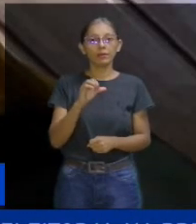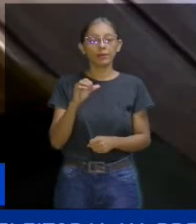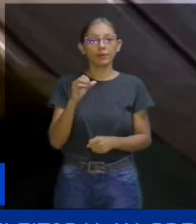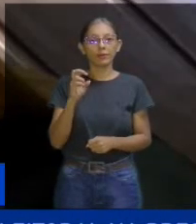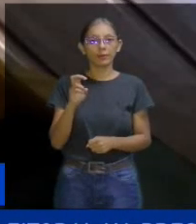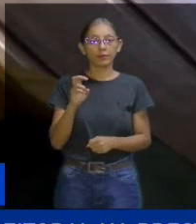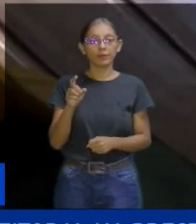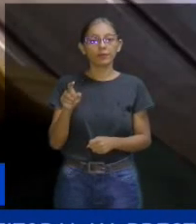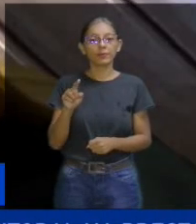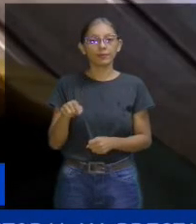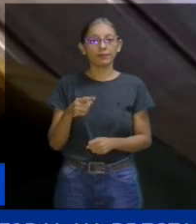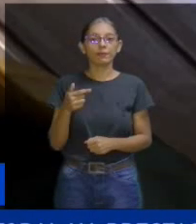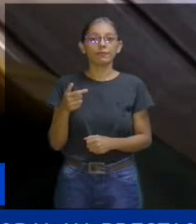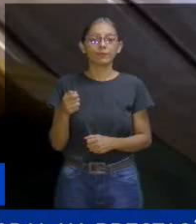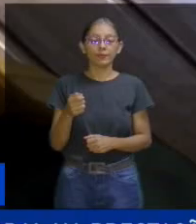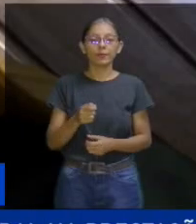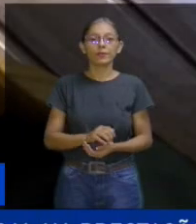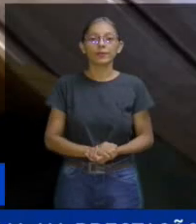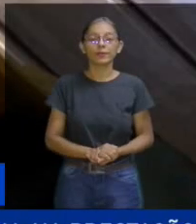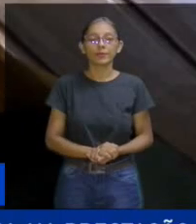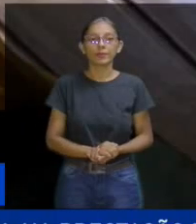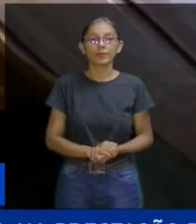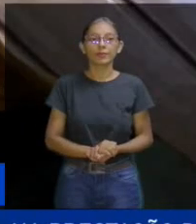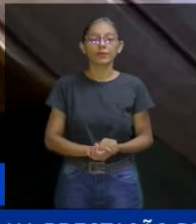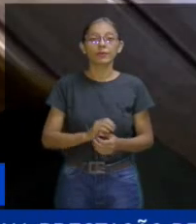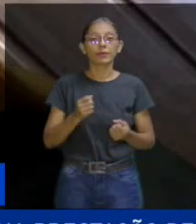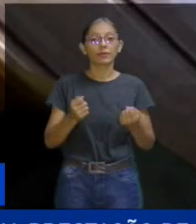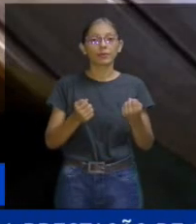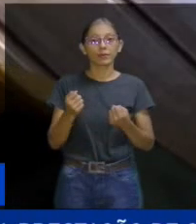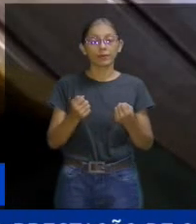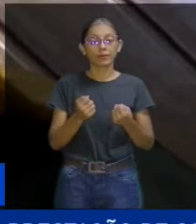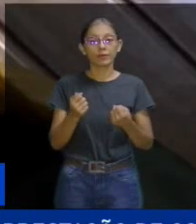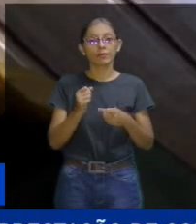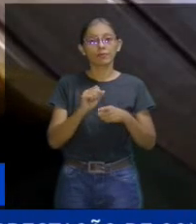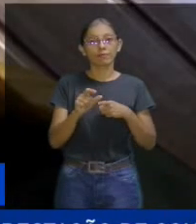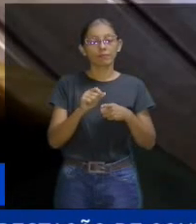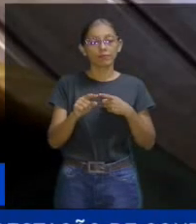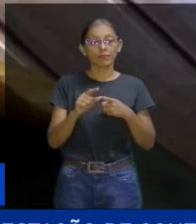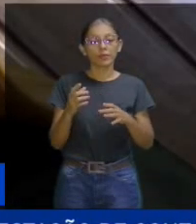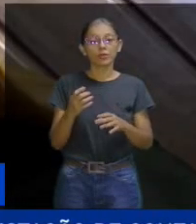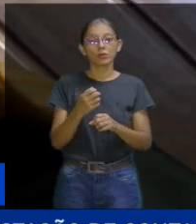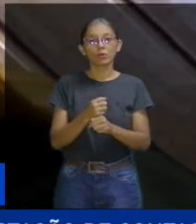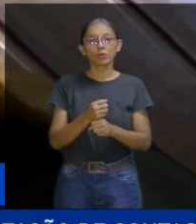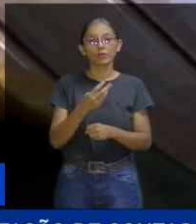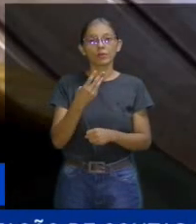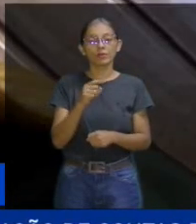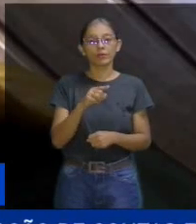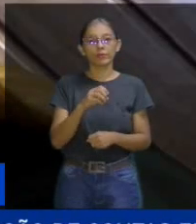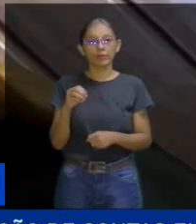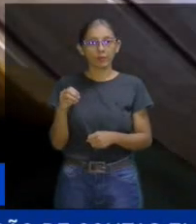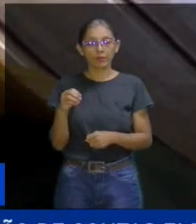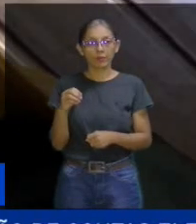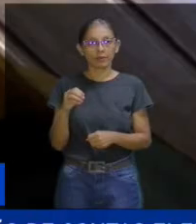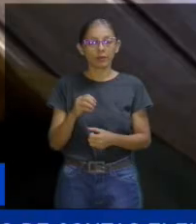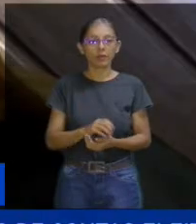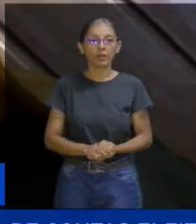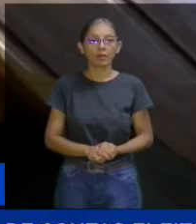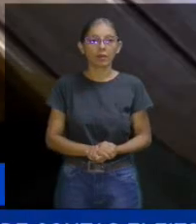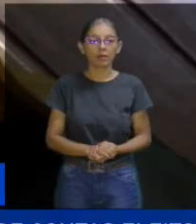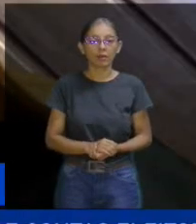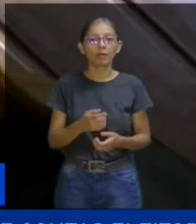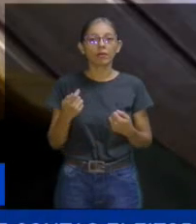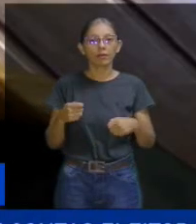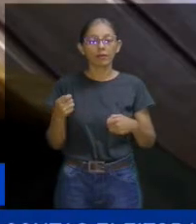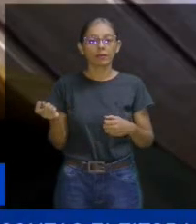2.965,20 e que o valor despendido com o aluguel do veículo foi de R$ 3.000, ou então o candidato deve restituir ao erário o valor